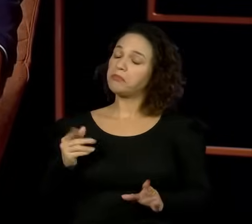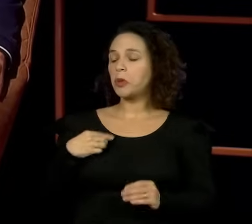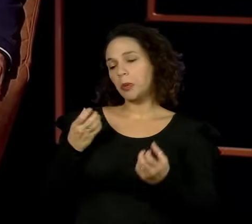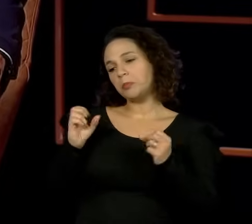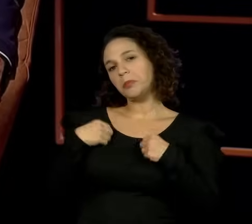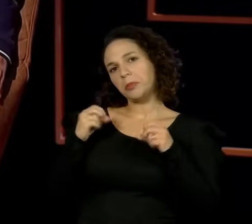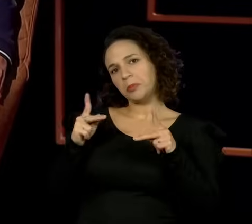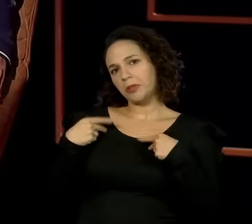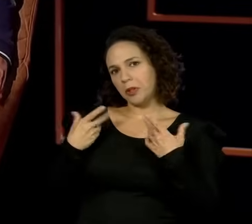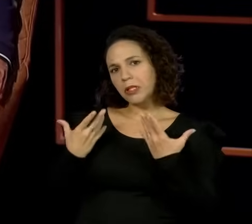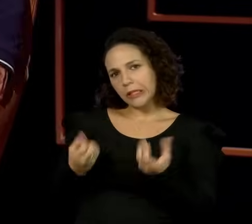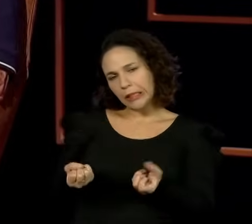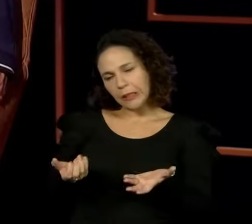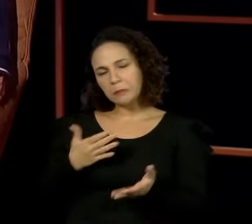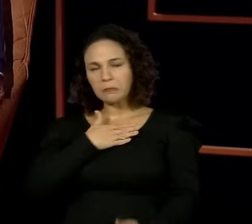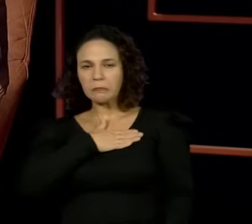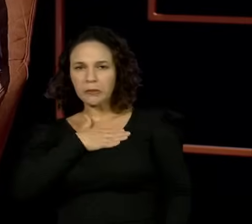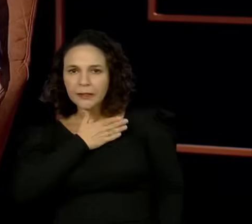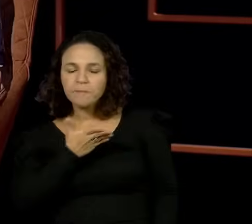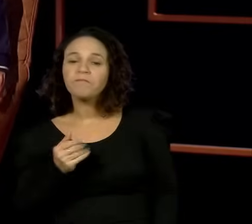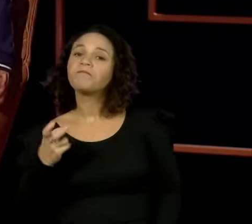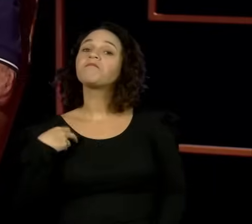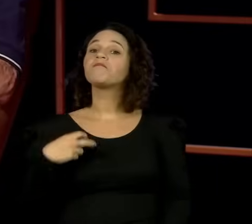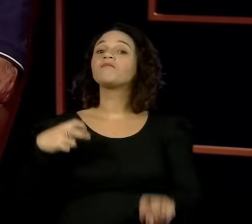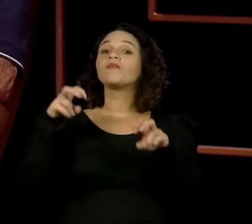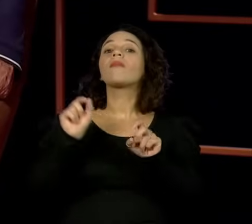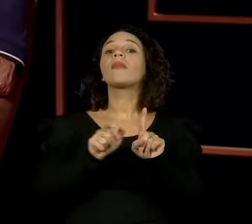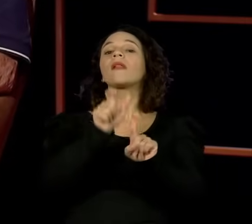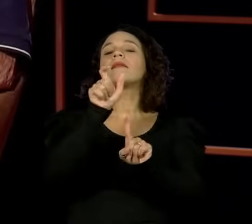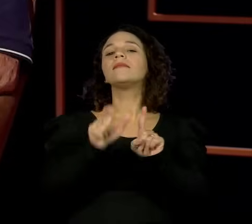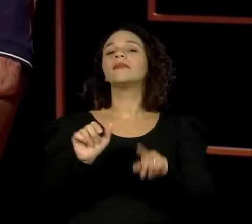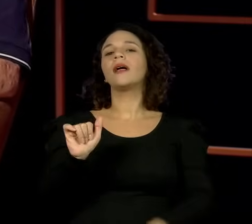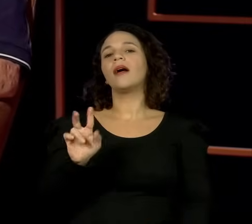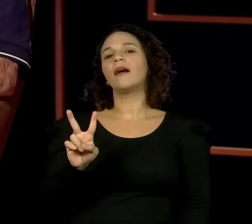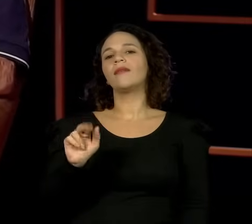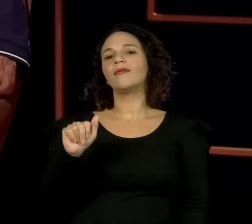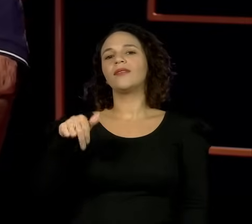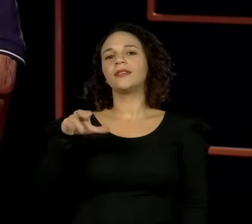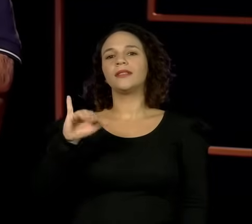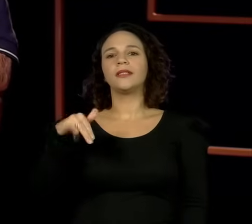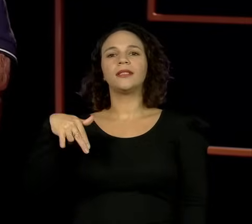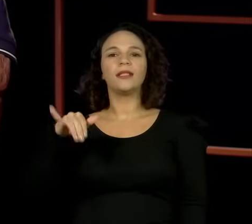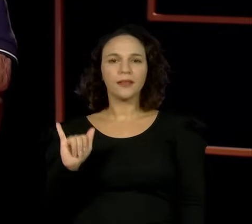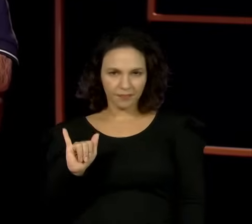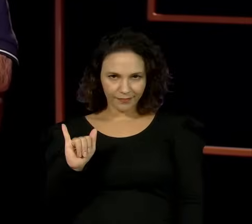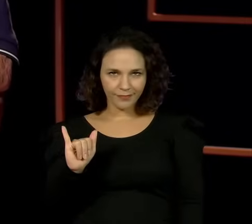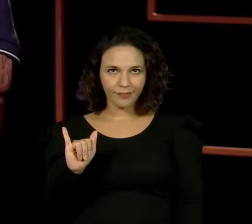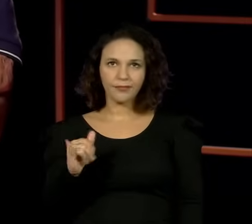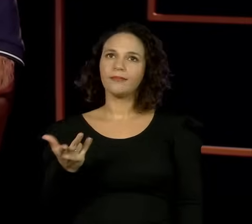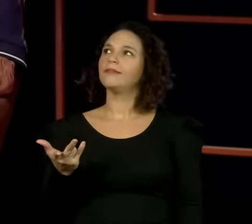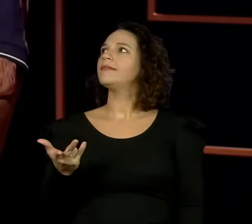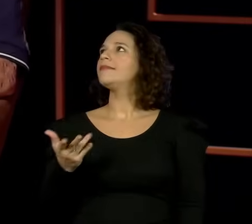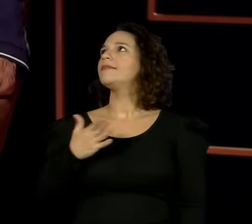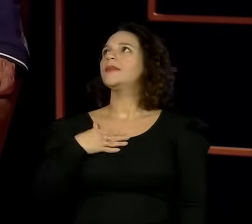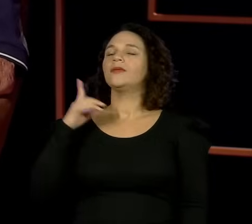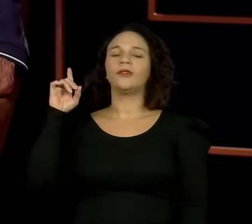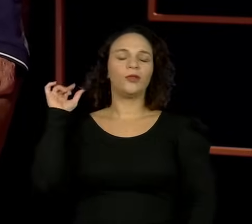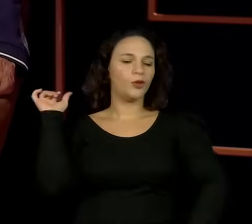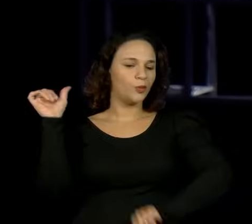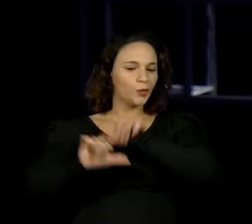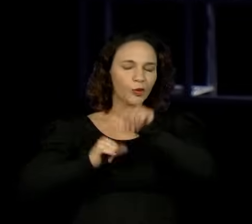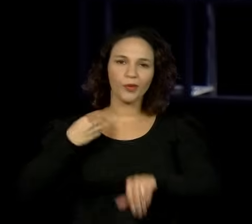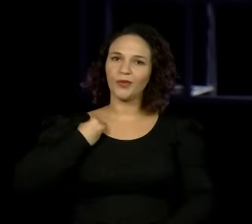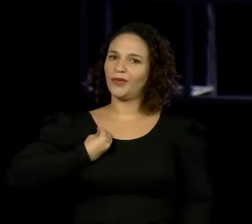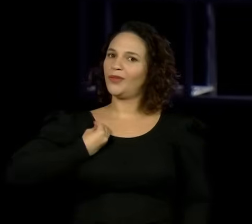falar, claro, com muito prazer. E aí ele me apresentou ao Walter Avancini. Meu Deus, mudou a minha vida